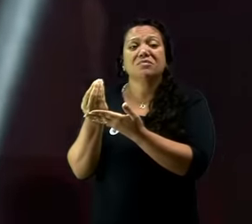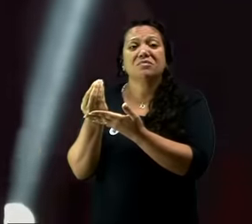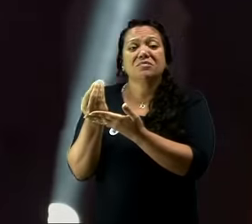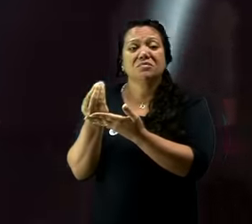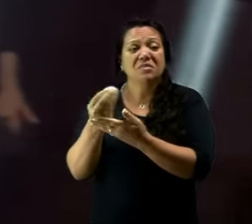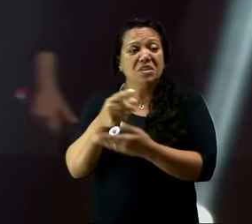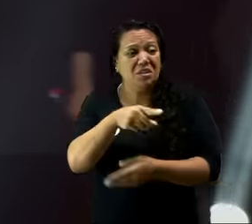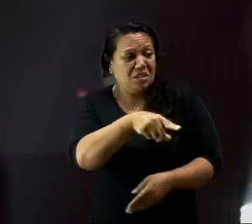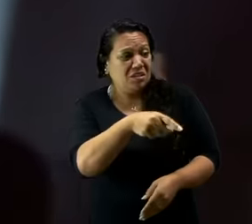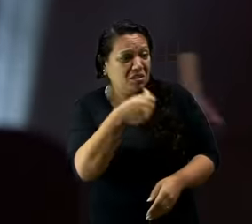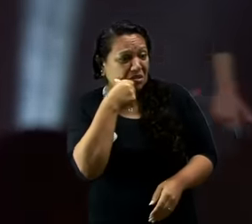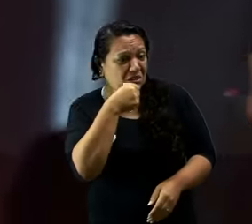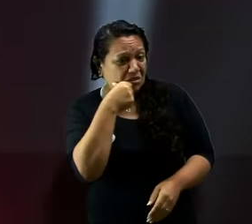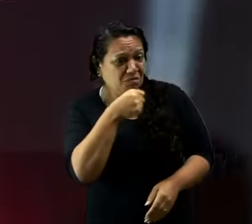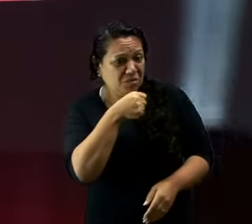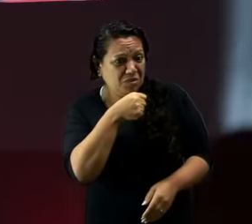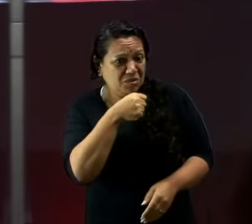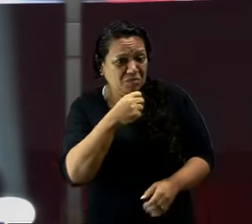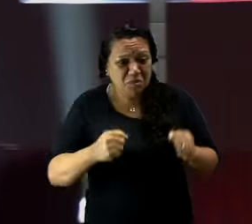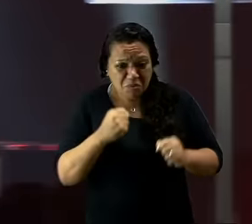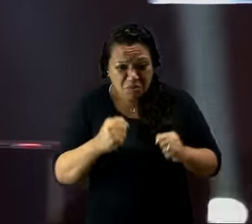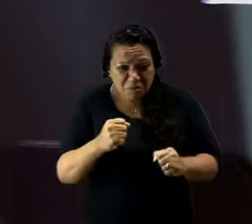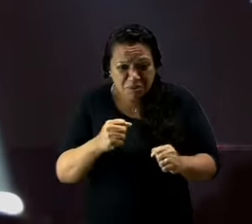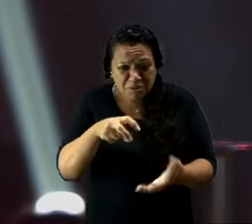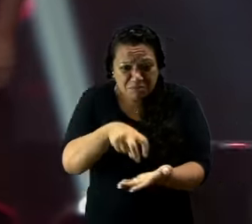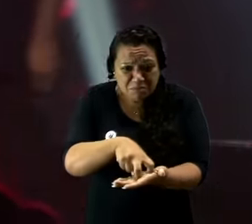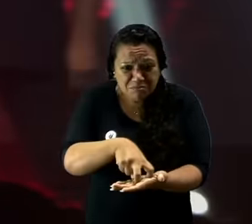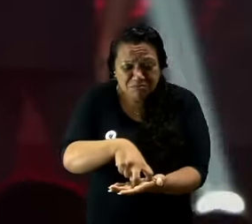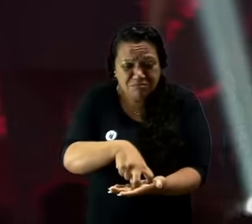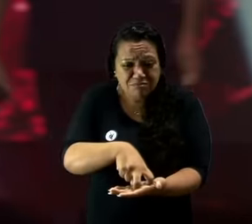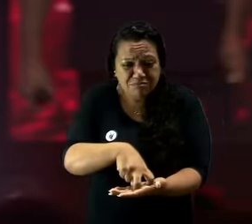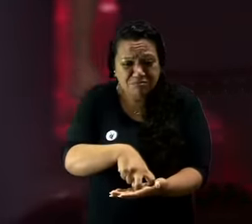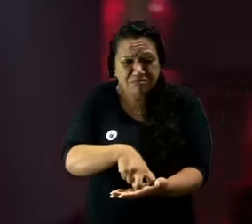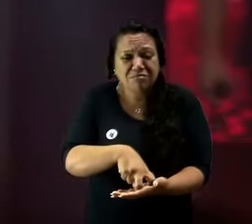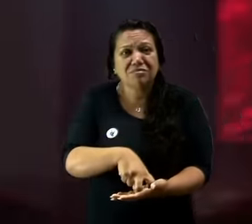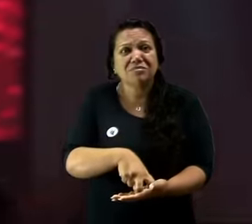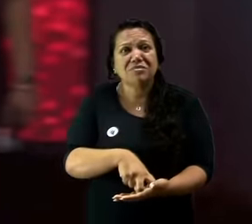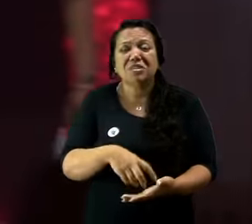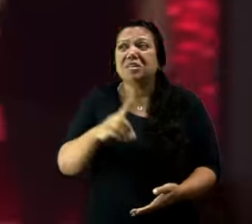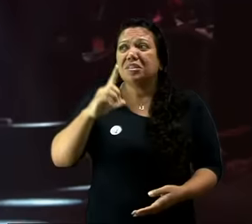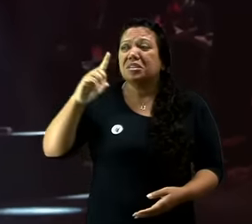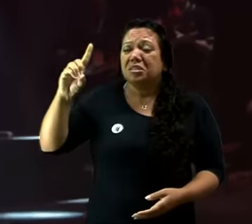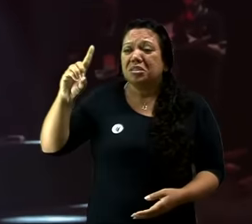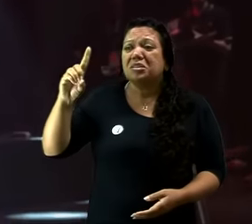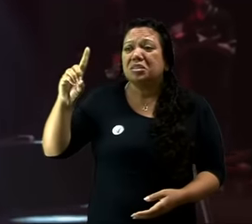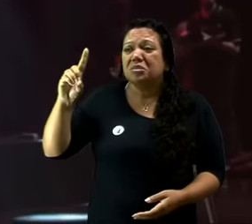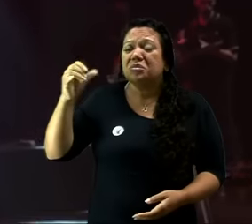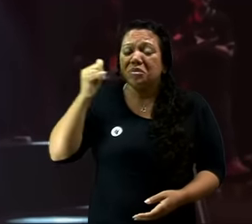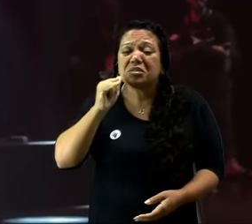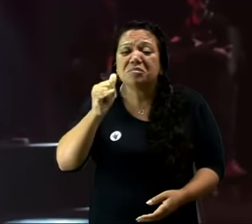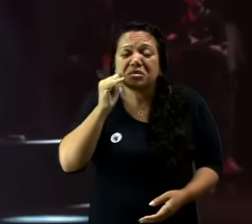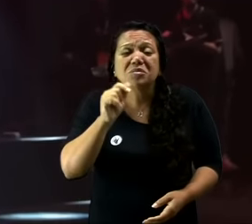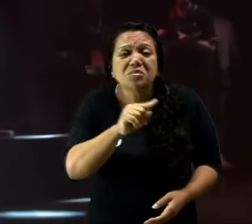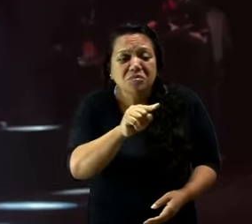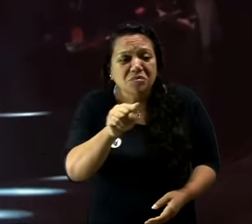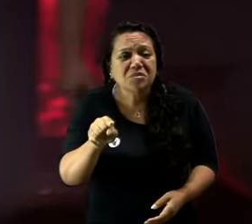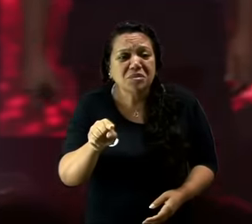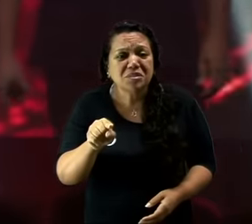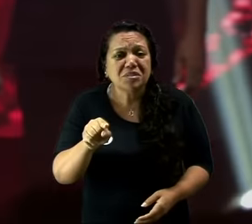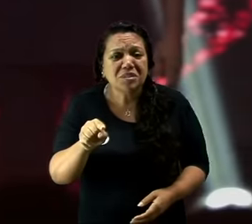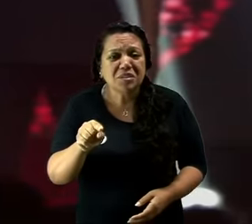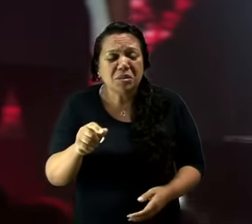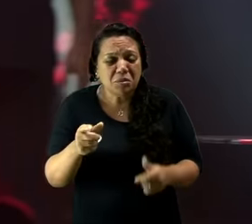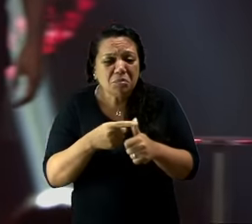altar. Vem para o altar, corre para o altar agora. Se Deus está falando com você, sai do seu lugar e vem. Eu vou fazer dois tipos de oração. Esse é o